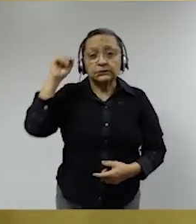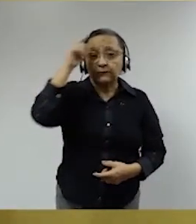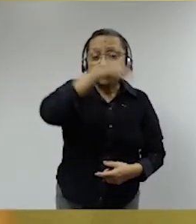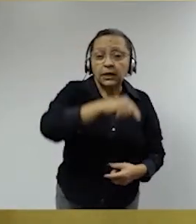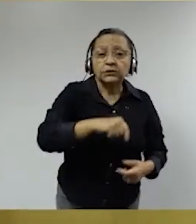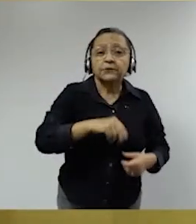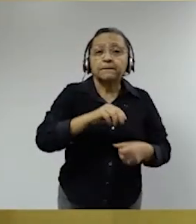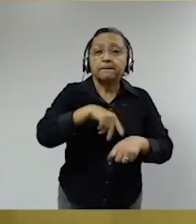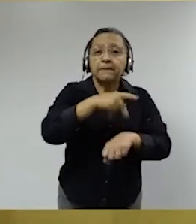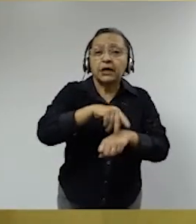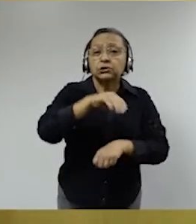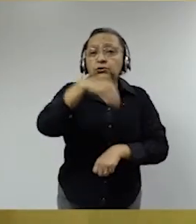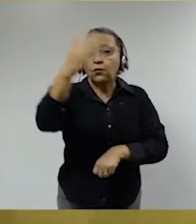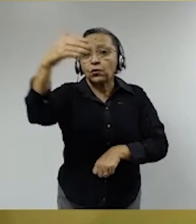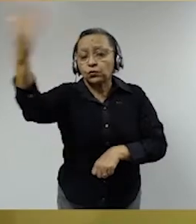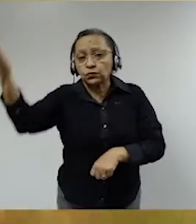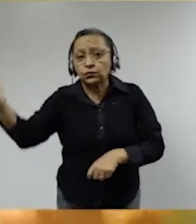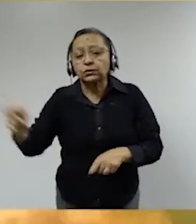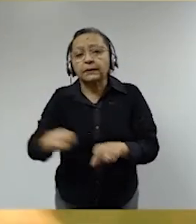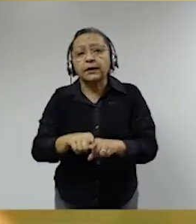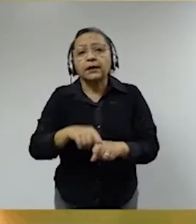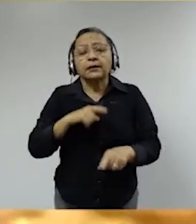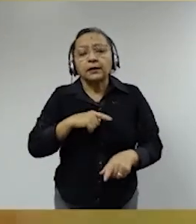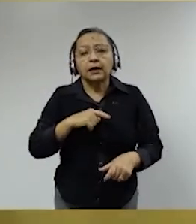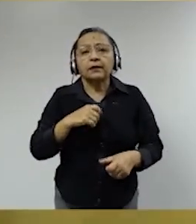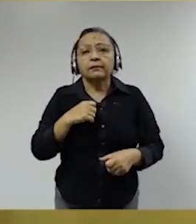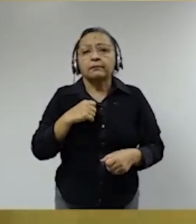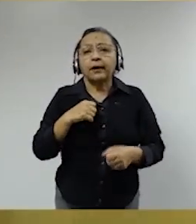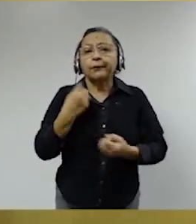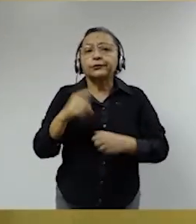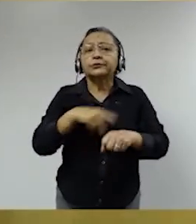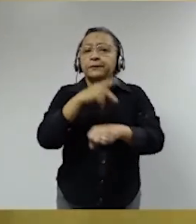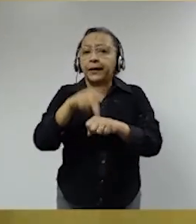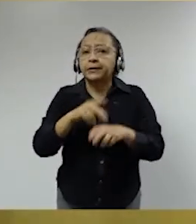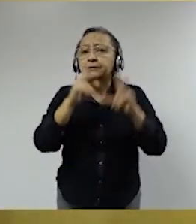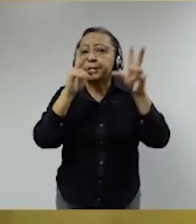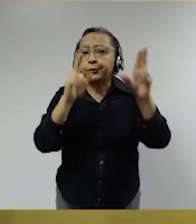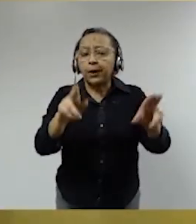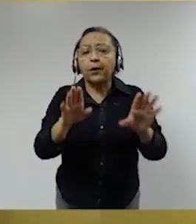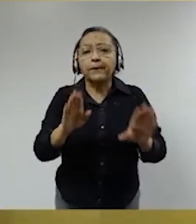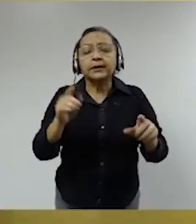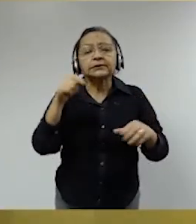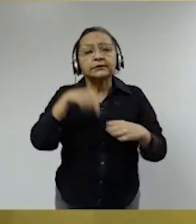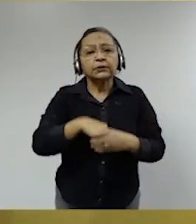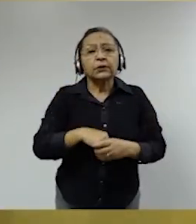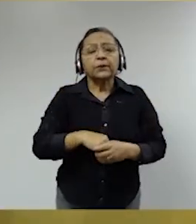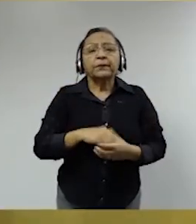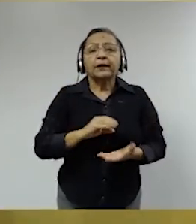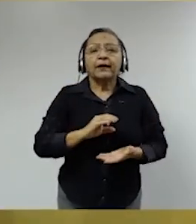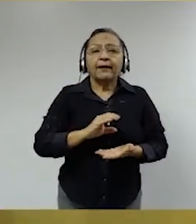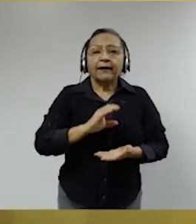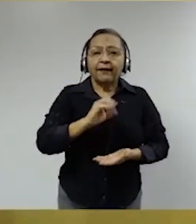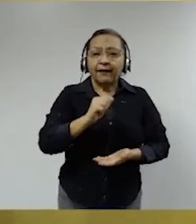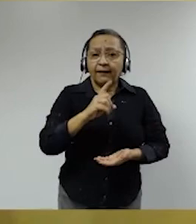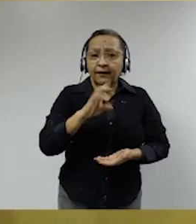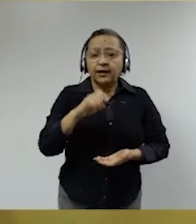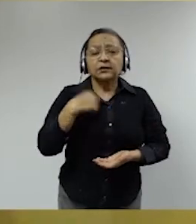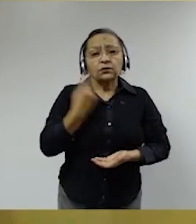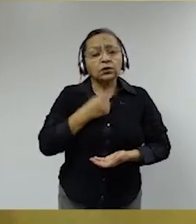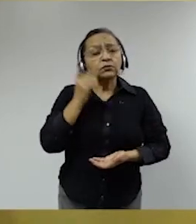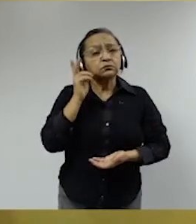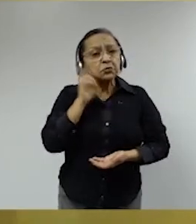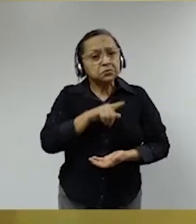continental tem seus desafios de igual tamanho, também continentais, mas no CAD a gente conseguiu fazer, o órgão